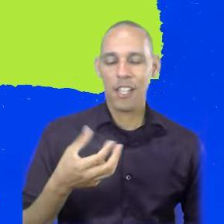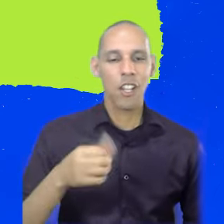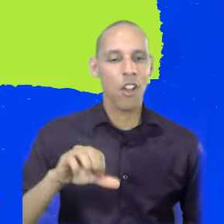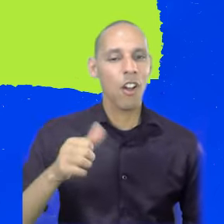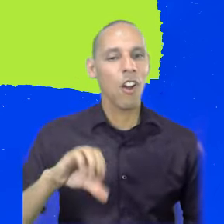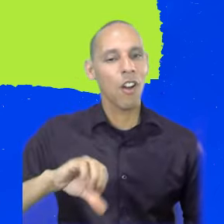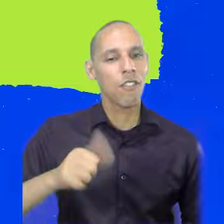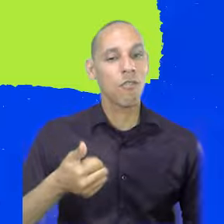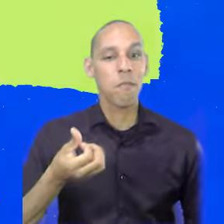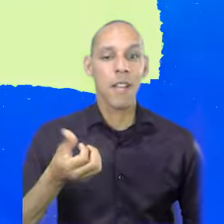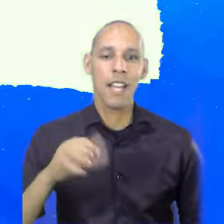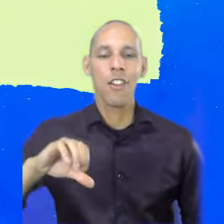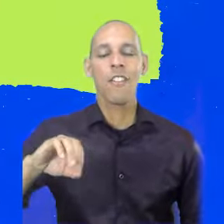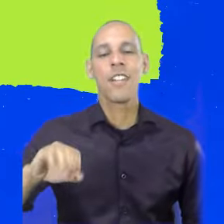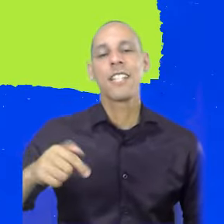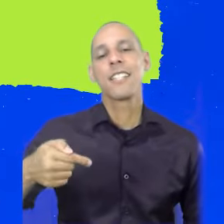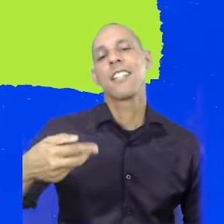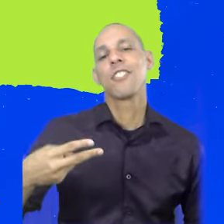3916 9072.